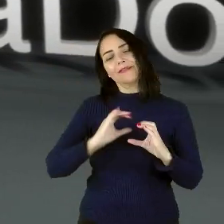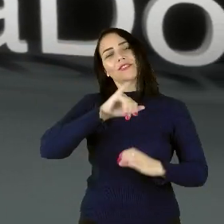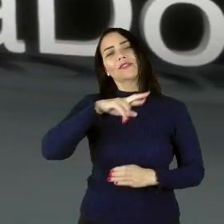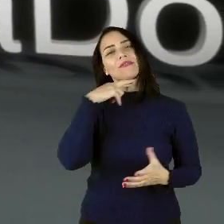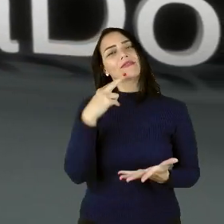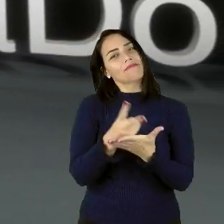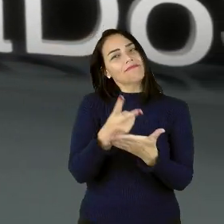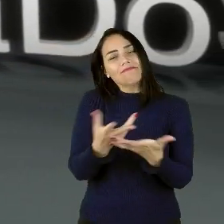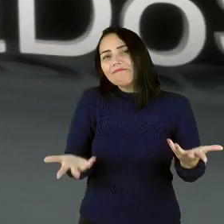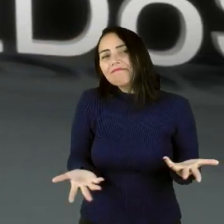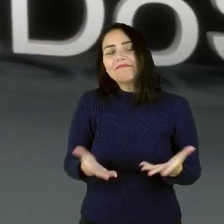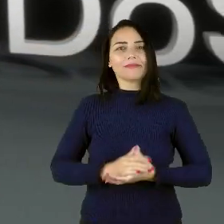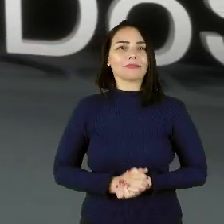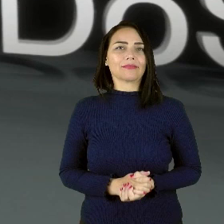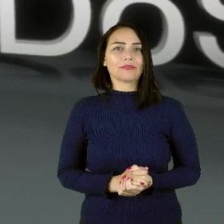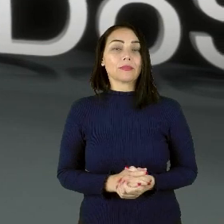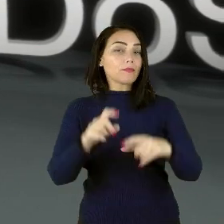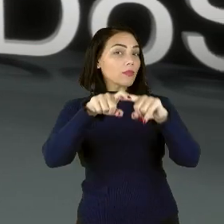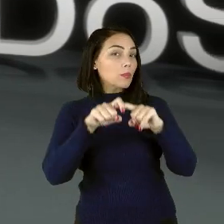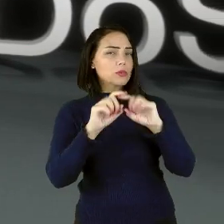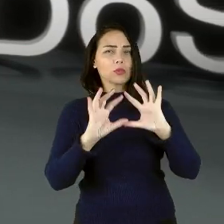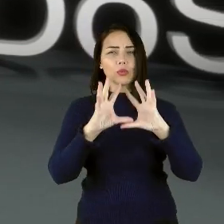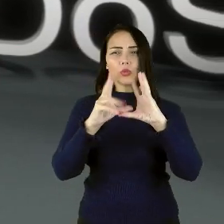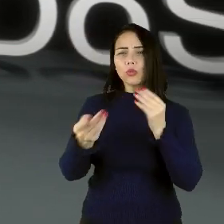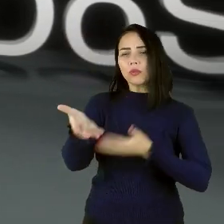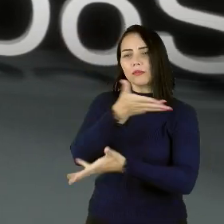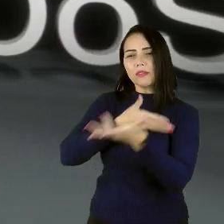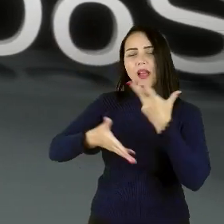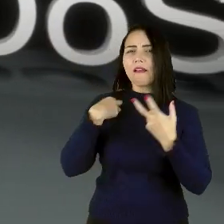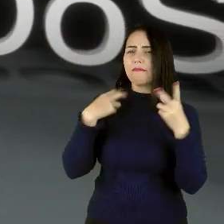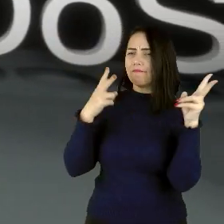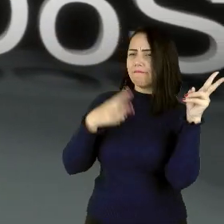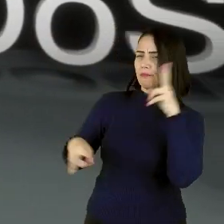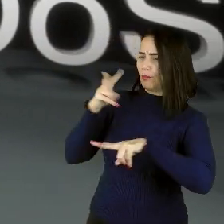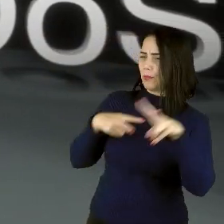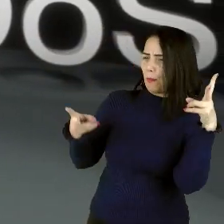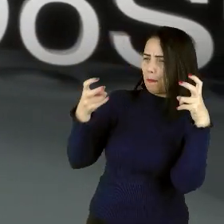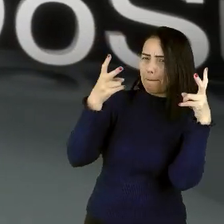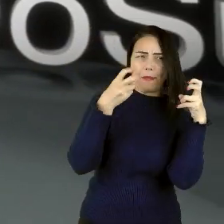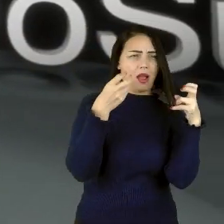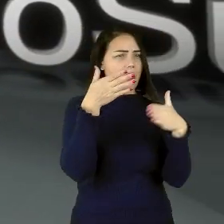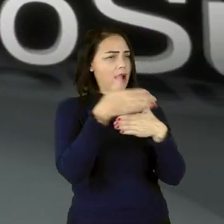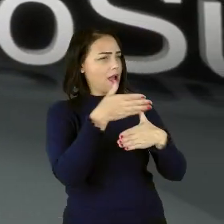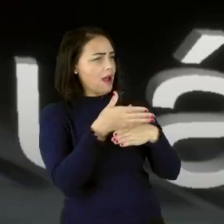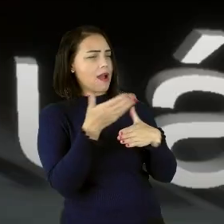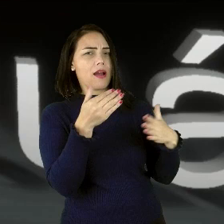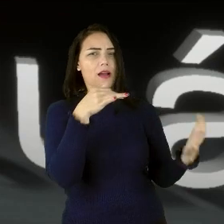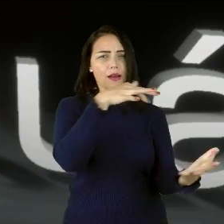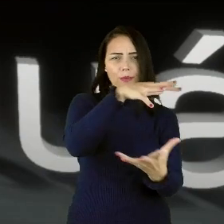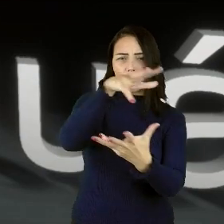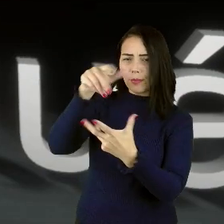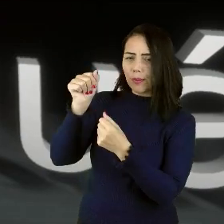jaraguaense. Por isso, todas as interações que eu observava e das quais participava por aí afora pelo